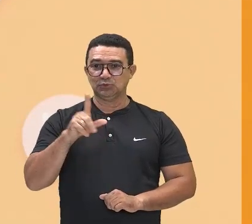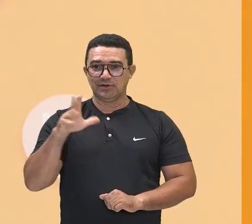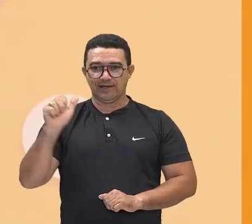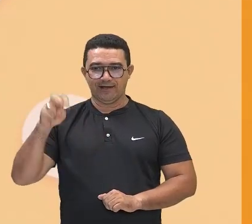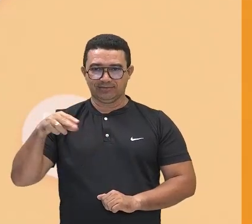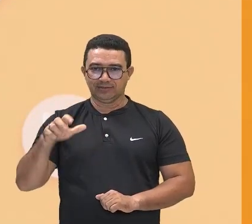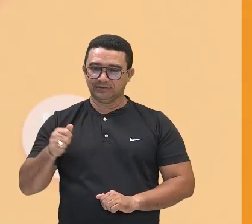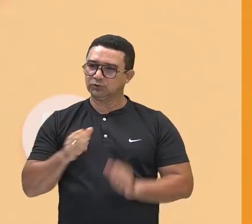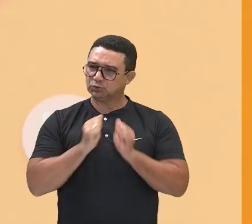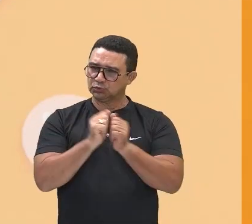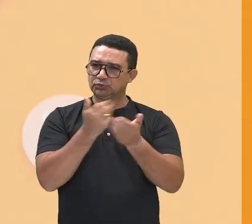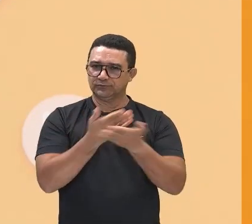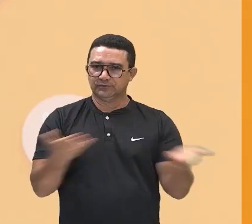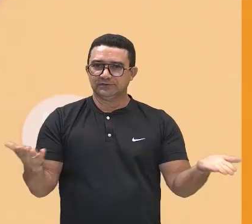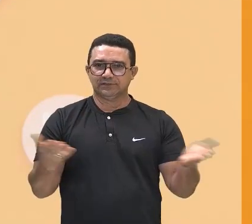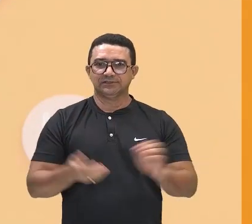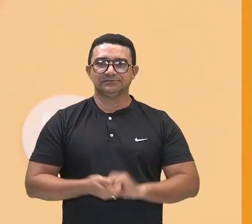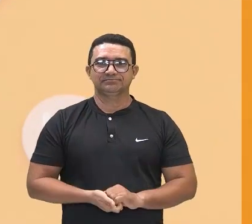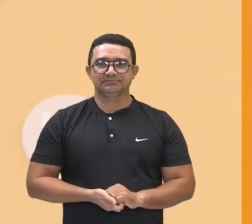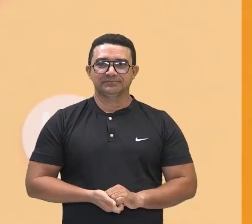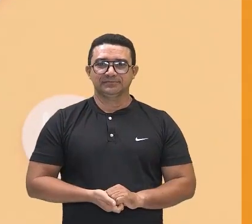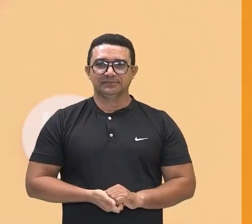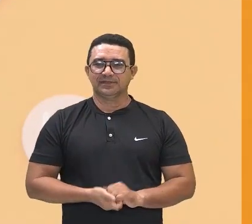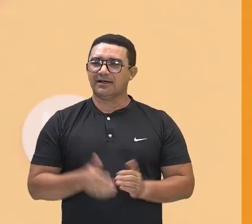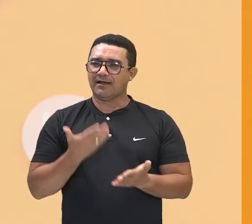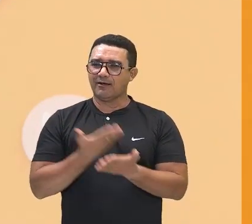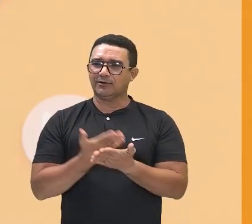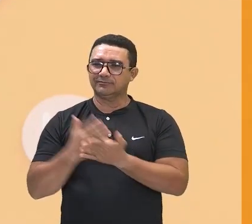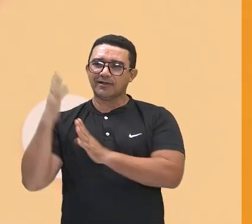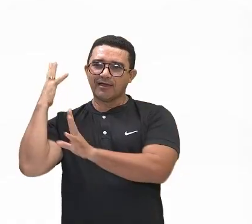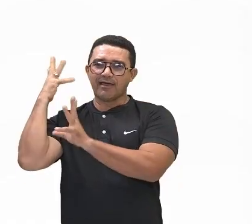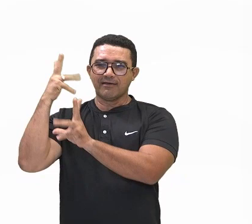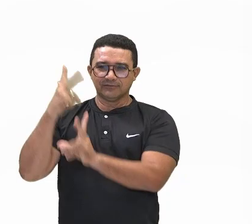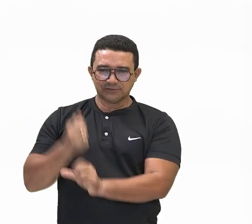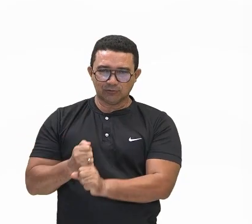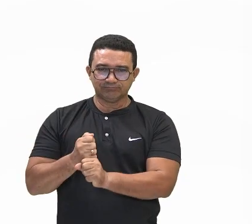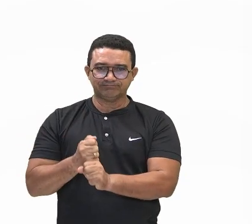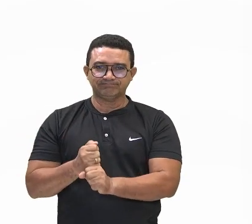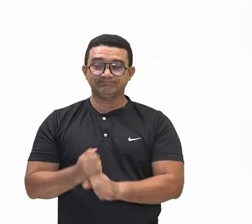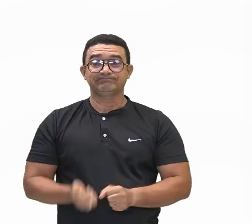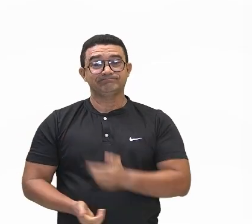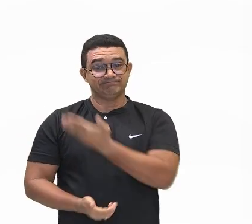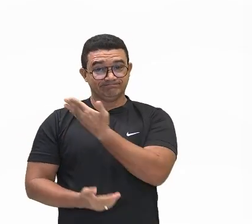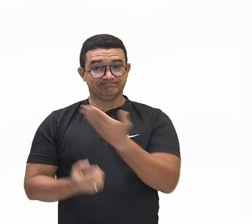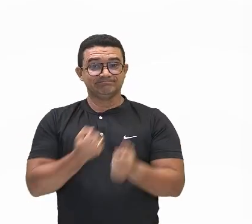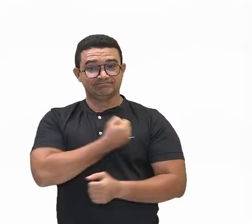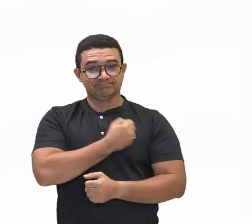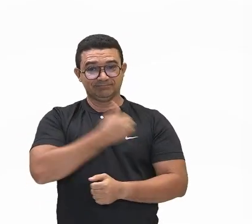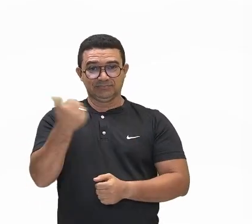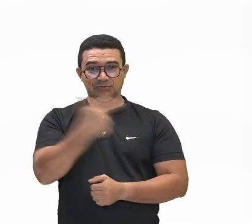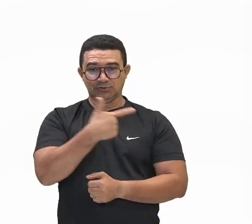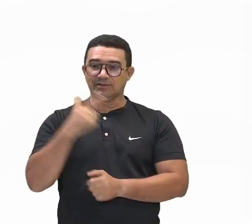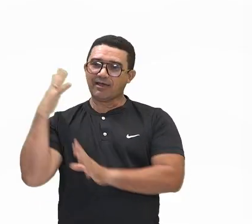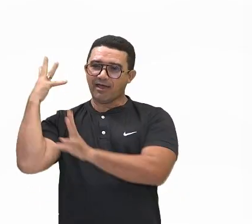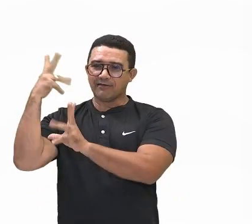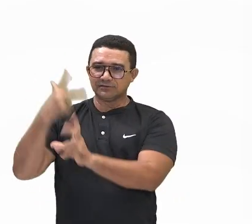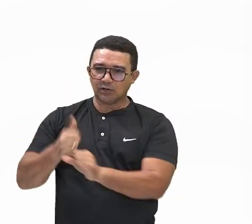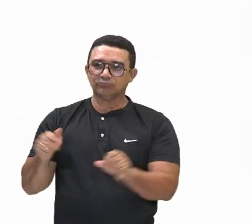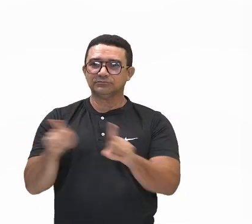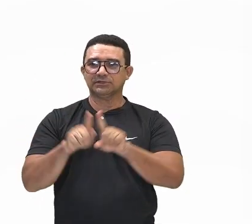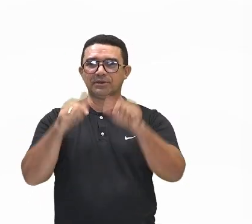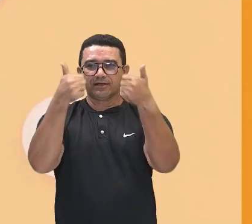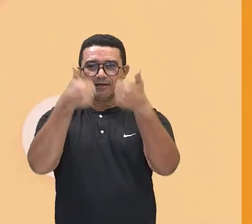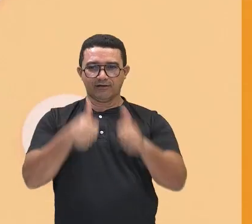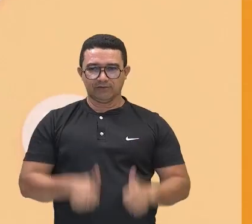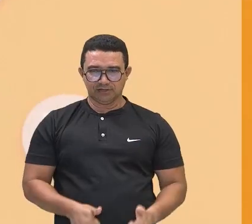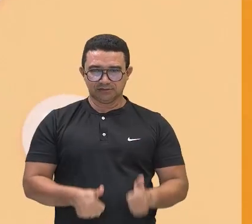estarei acompanhando hoje vocês nesta revisão. Olha só, estamos na nossa aula 12, que é a aula de revisão, e na sequência